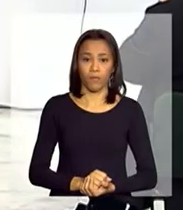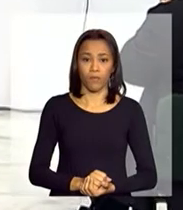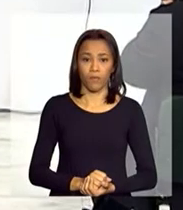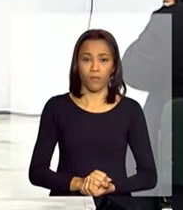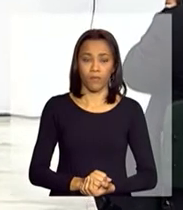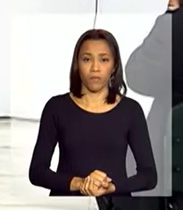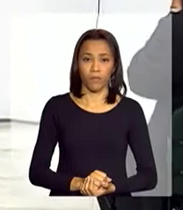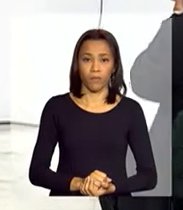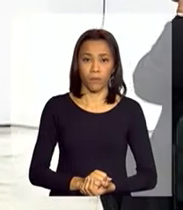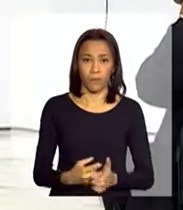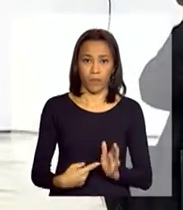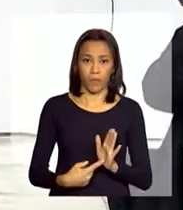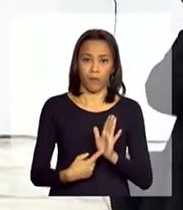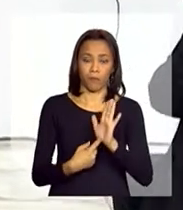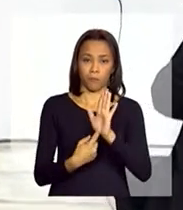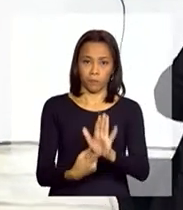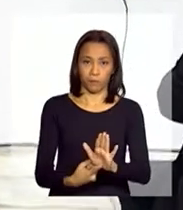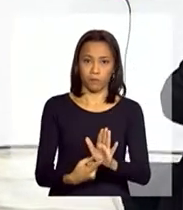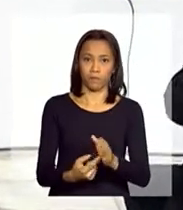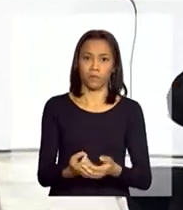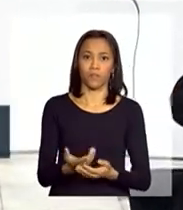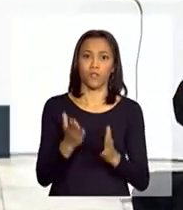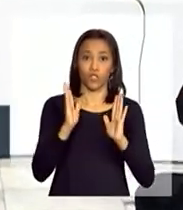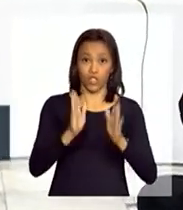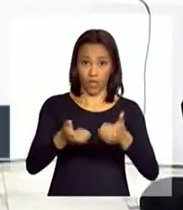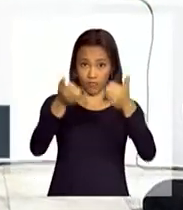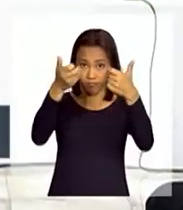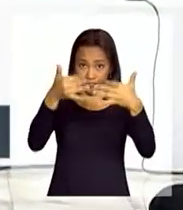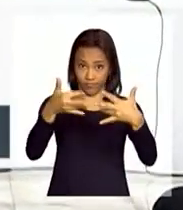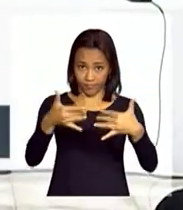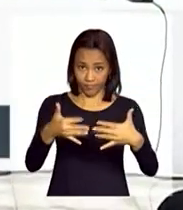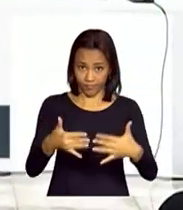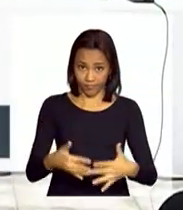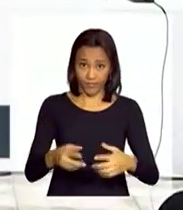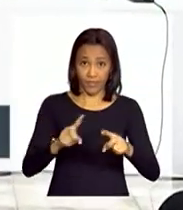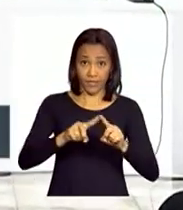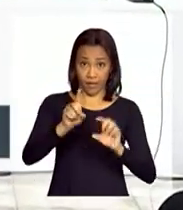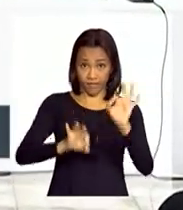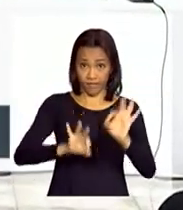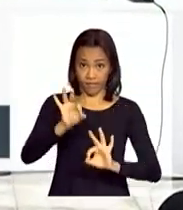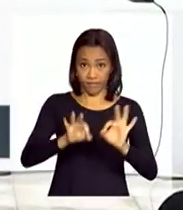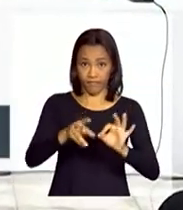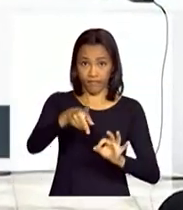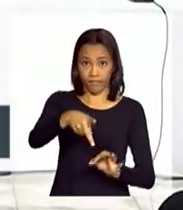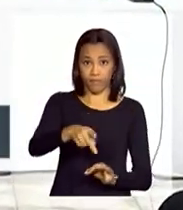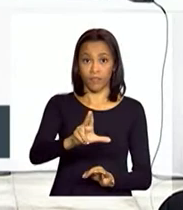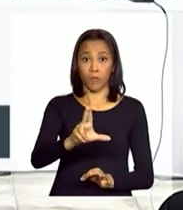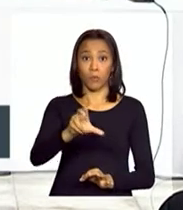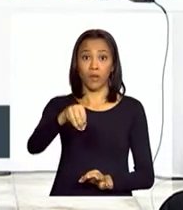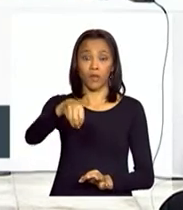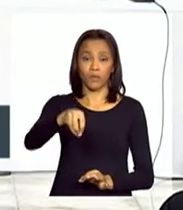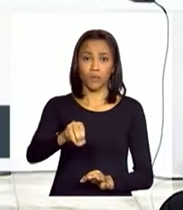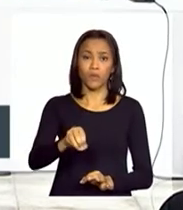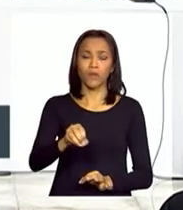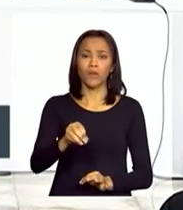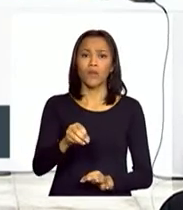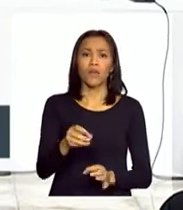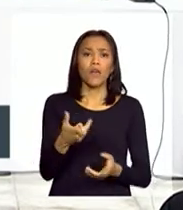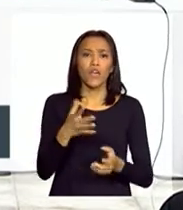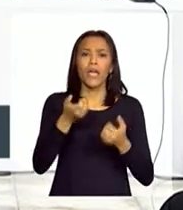na exposição feita agora na apresentação do plano eu só quero reafirmar